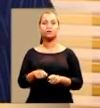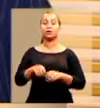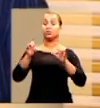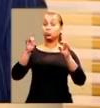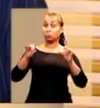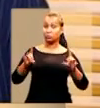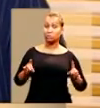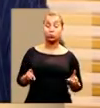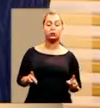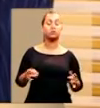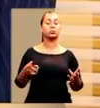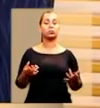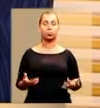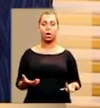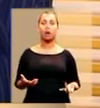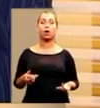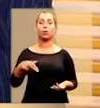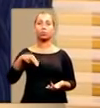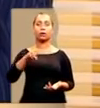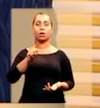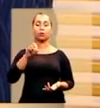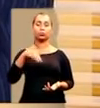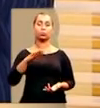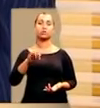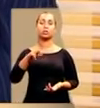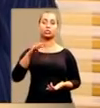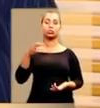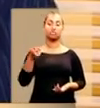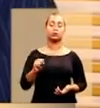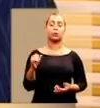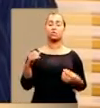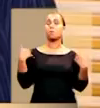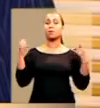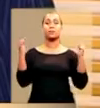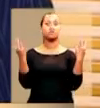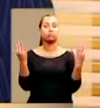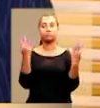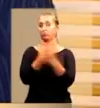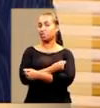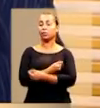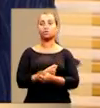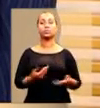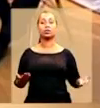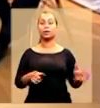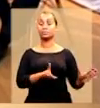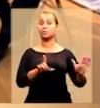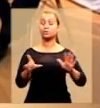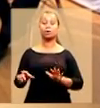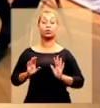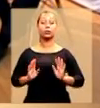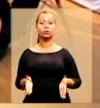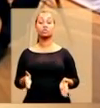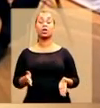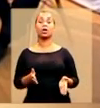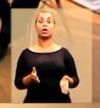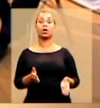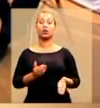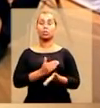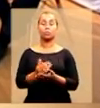estatueta, homenageando o patrono, que é o Nelson Seixas. E foi uma festa brilhante que hoje, essa semana, começou